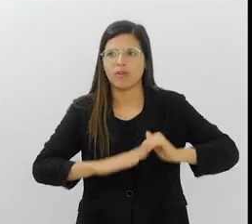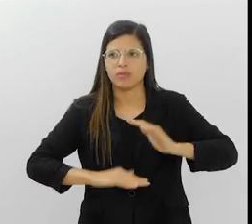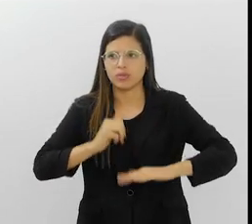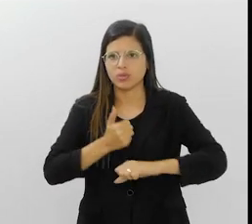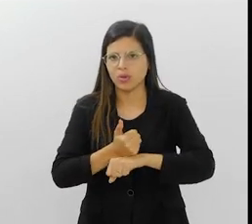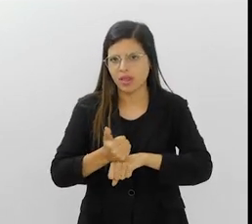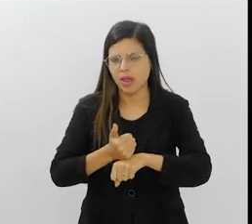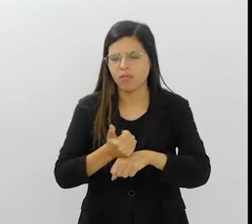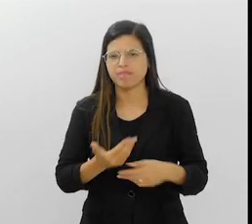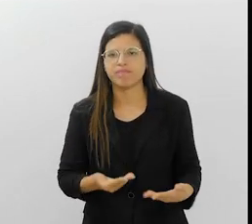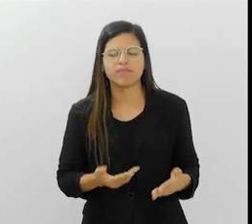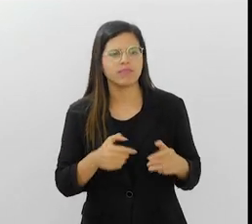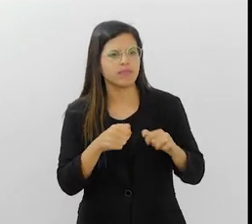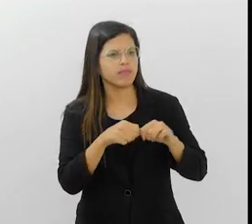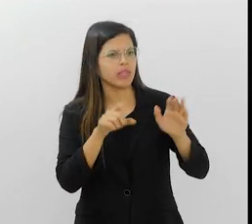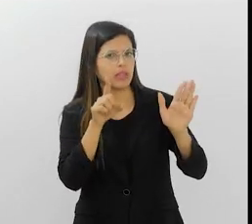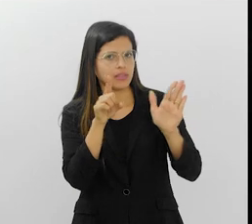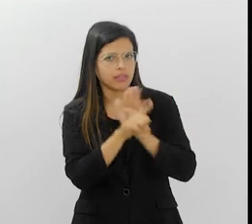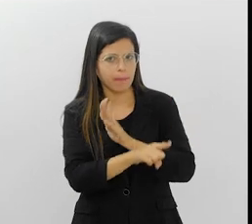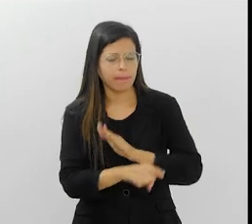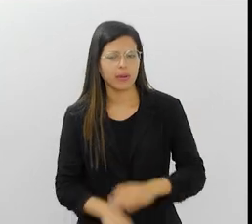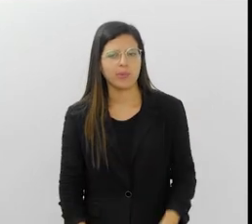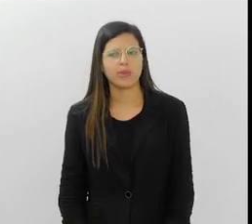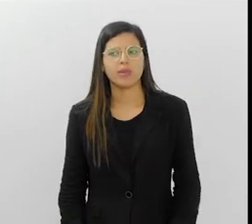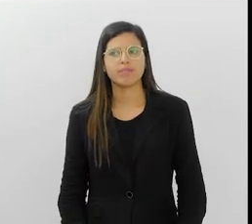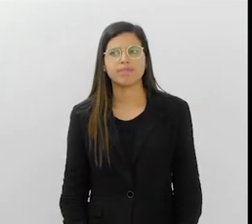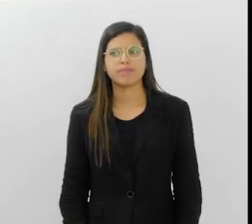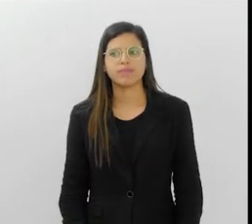compositores também, né? Então, eu te fazer essa pergunta.